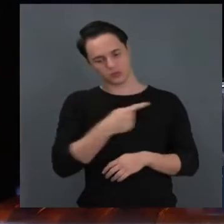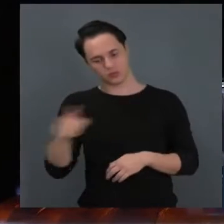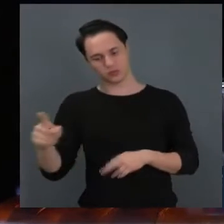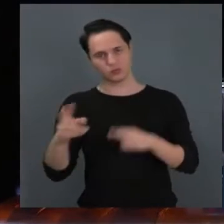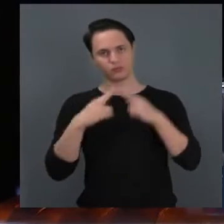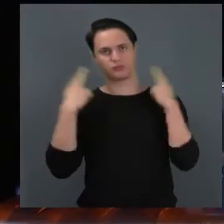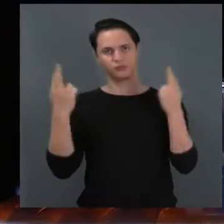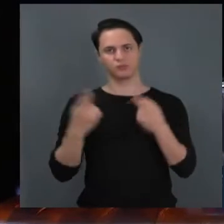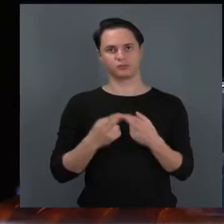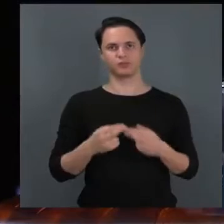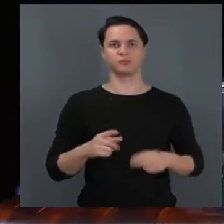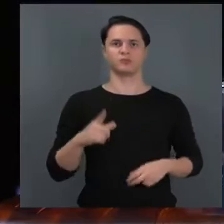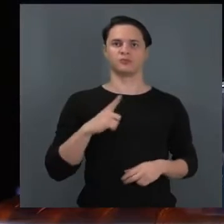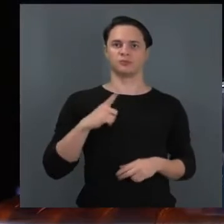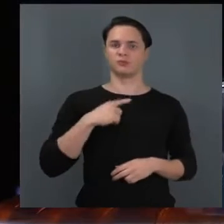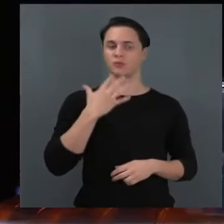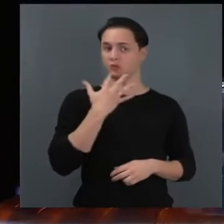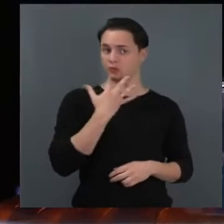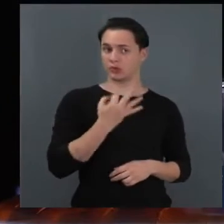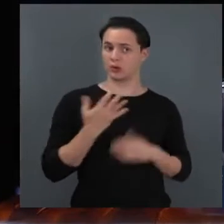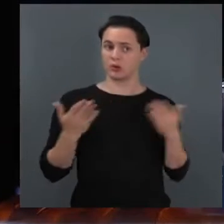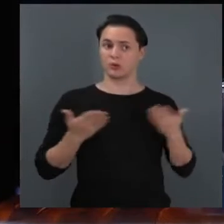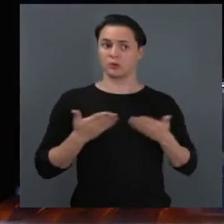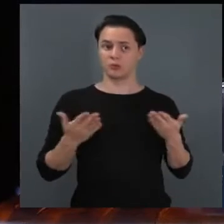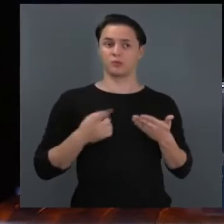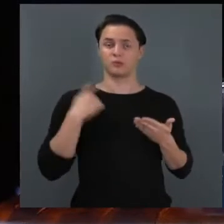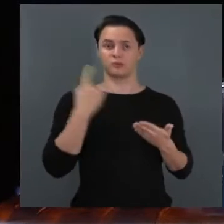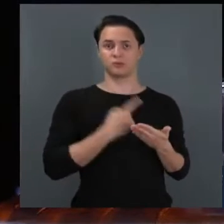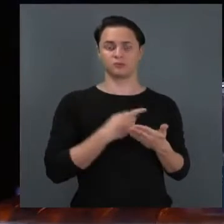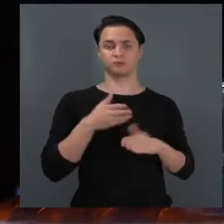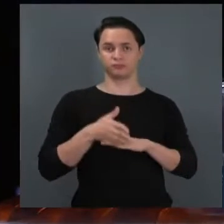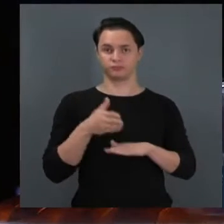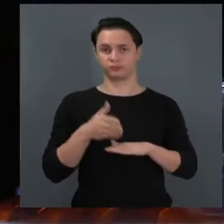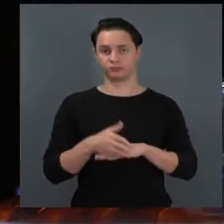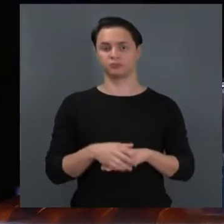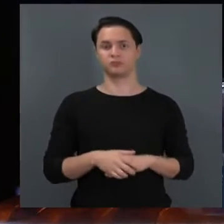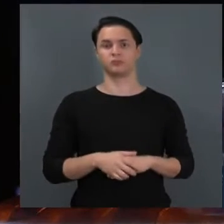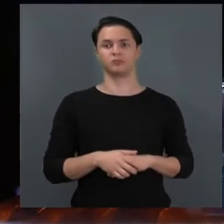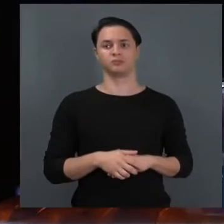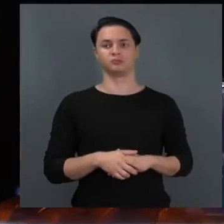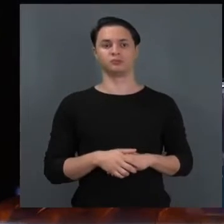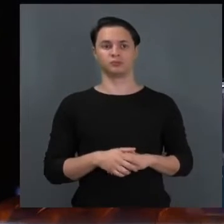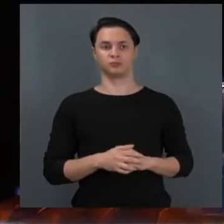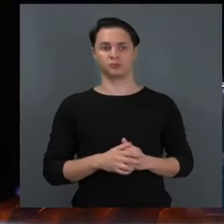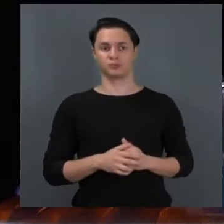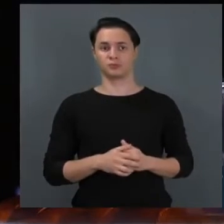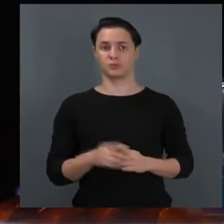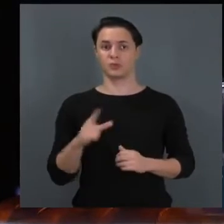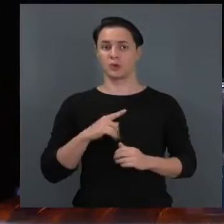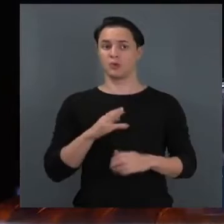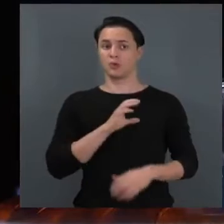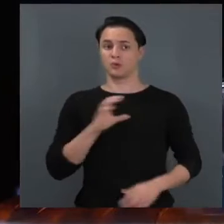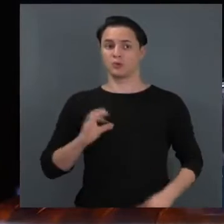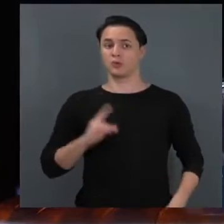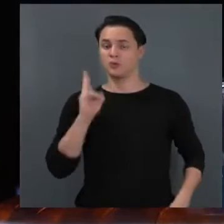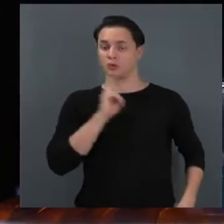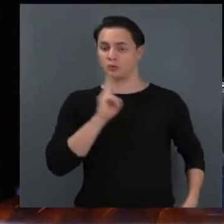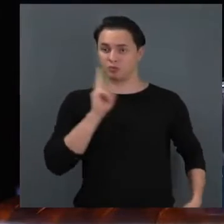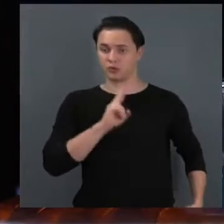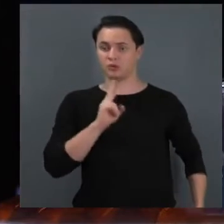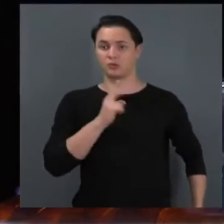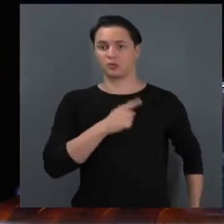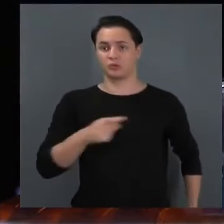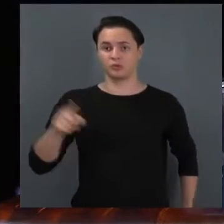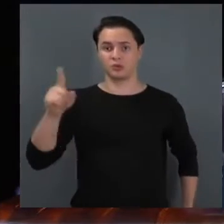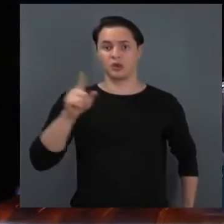e de lá saiu essa sugestão de nós fazermos parte de uma comissão de emergência, uma comissão externa,